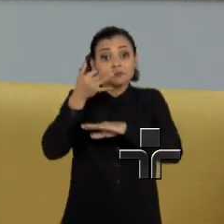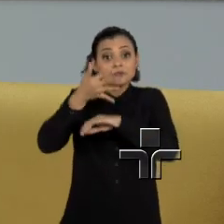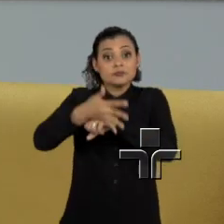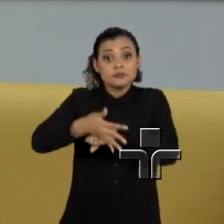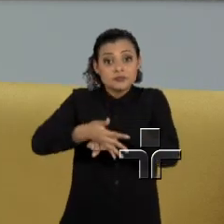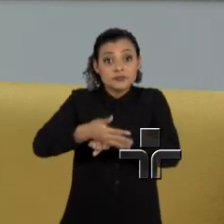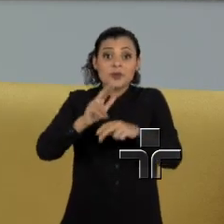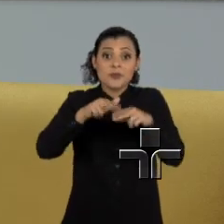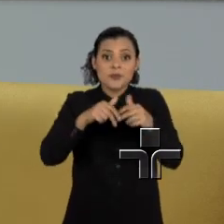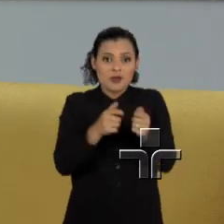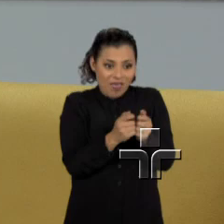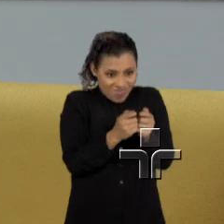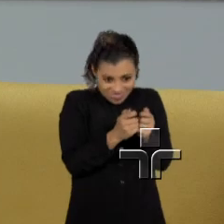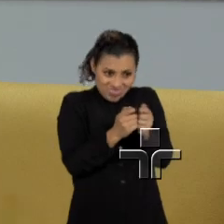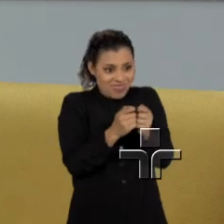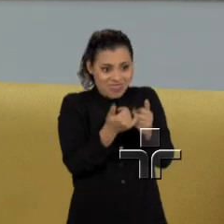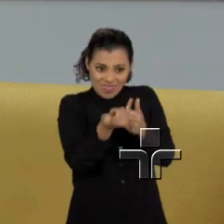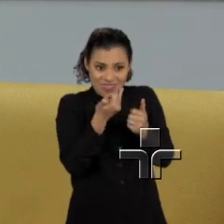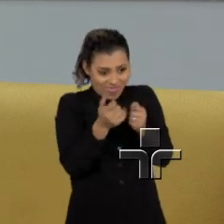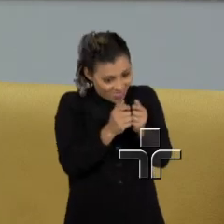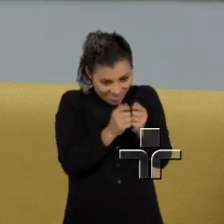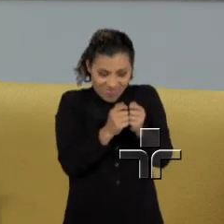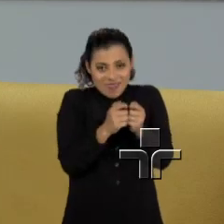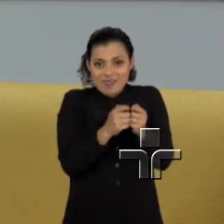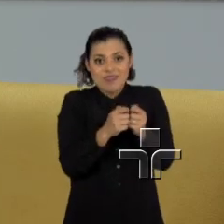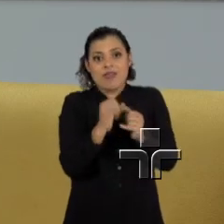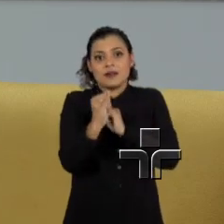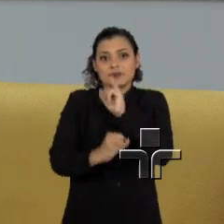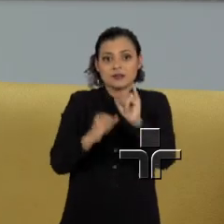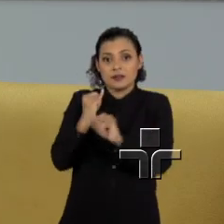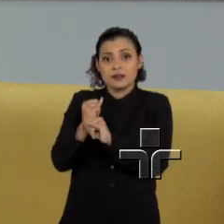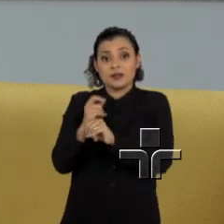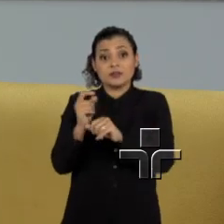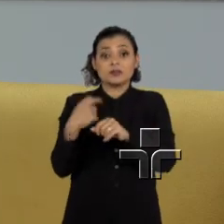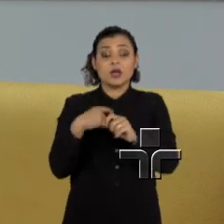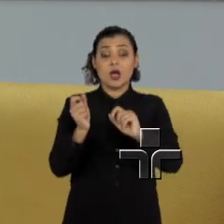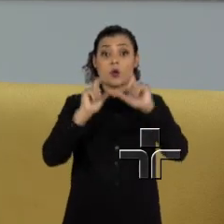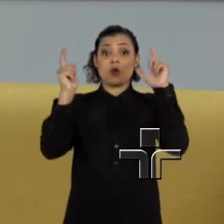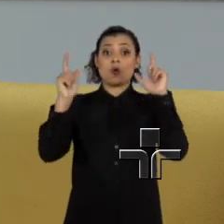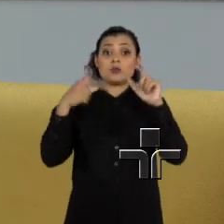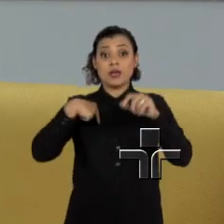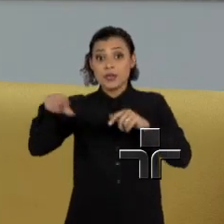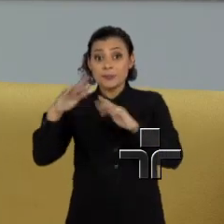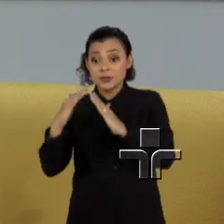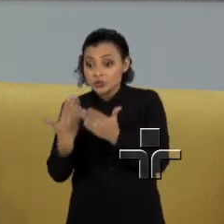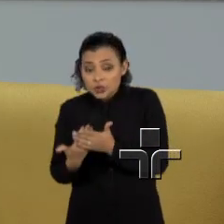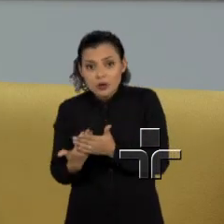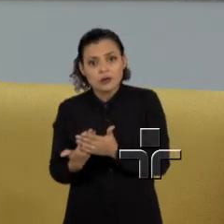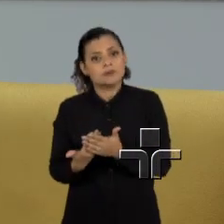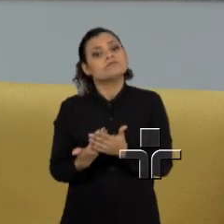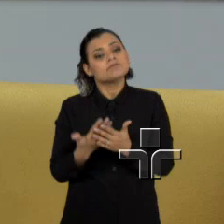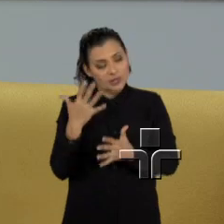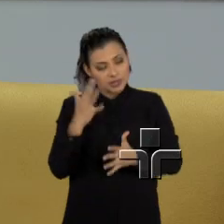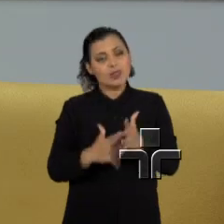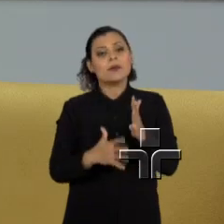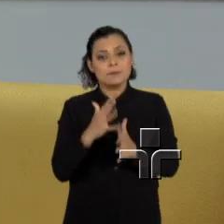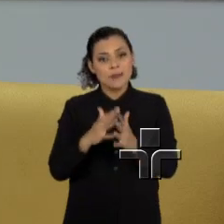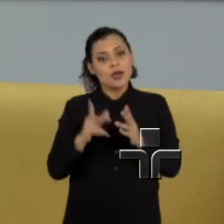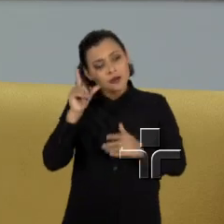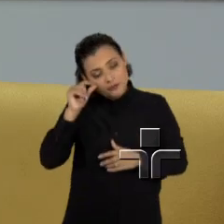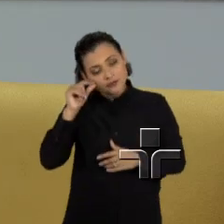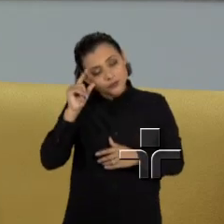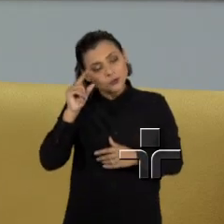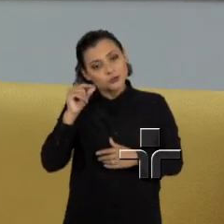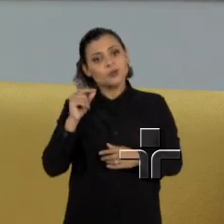madrugada por causa dos estímulos de celulares e internet, e ele tendo que acordar 10 para 6 para ir para a escola, ele está indo privado de sono para